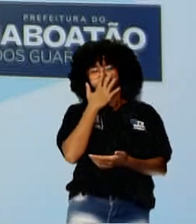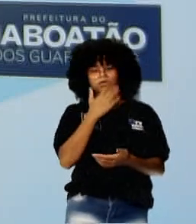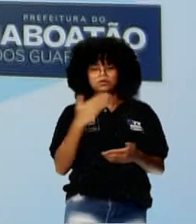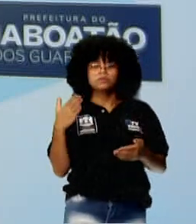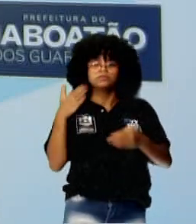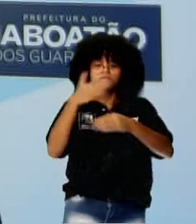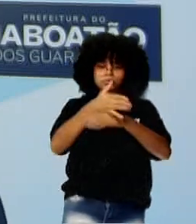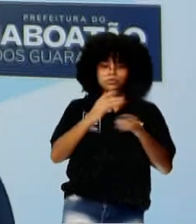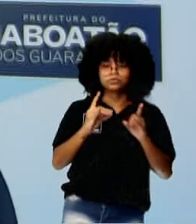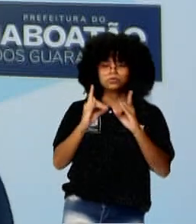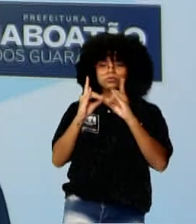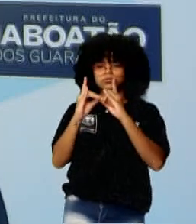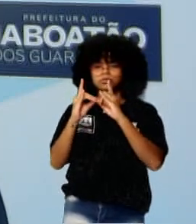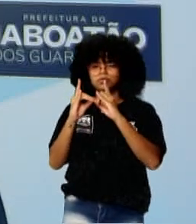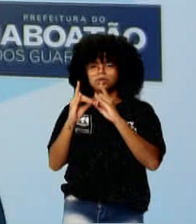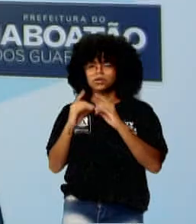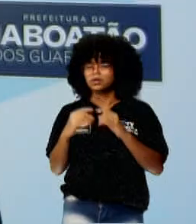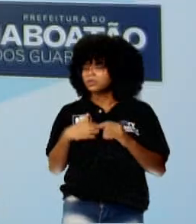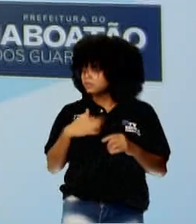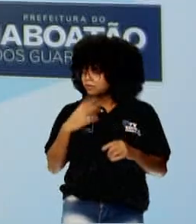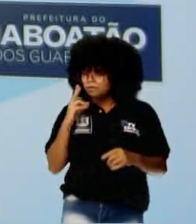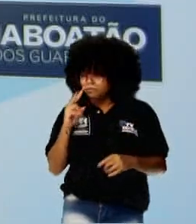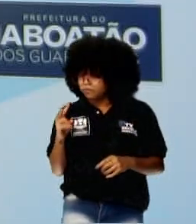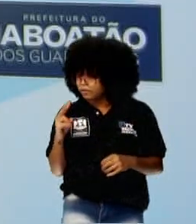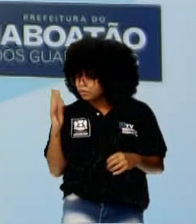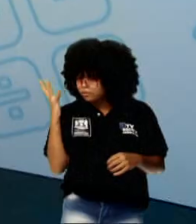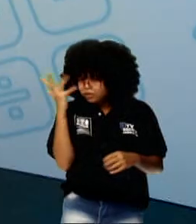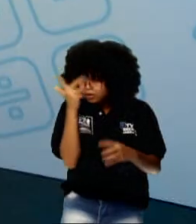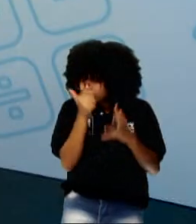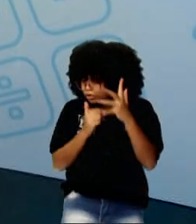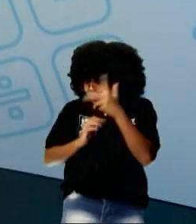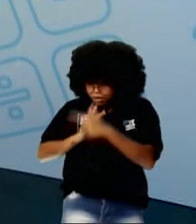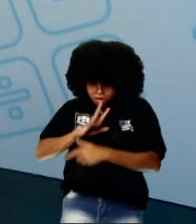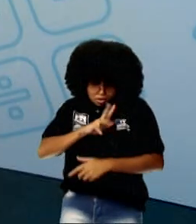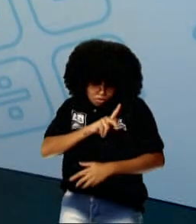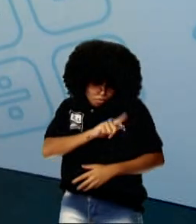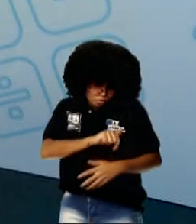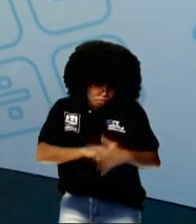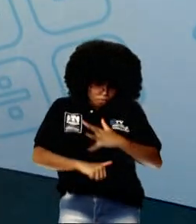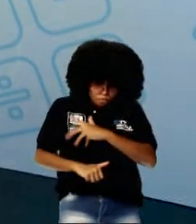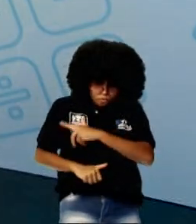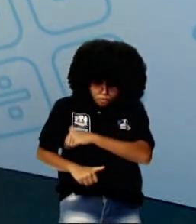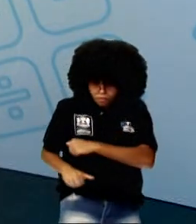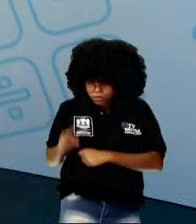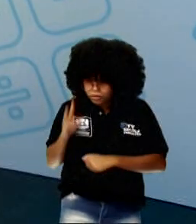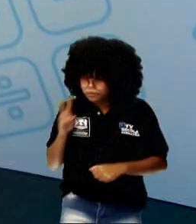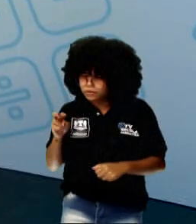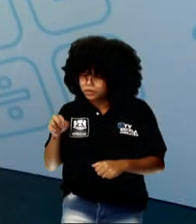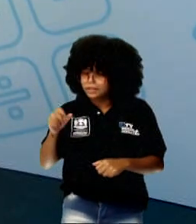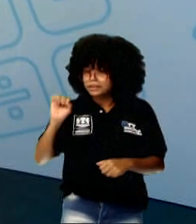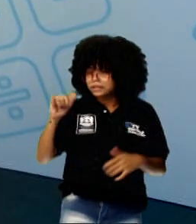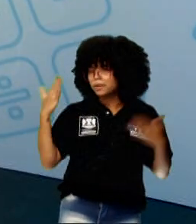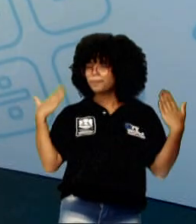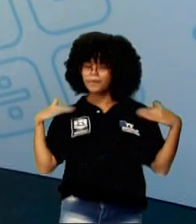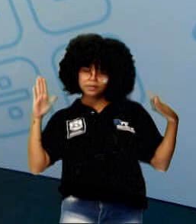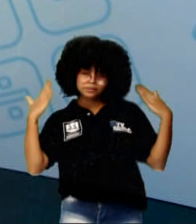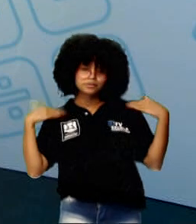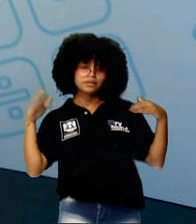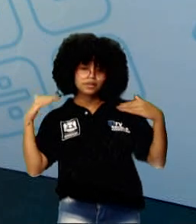castelo. Dizem que ele estava tão apaixonado de um jeito que para onde ele andava, ele levava o caixão. O príncipe ia passear pelos campos de